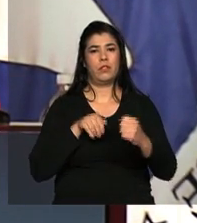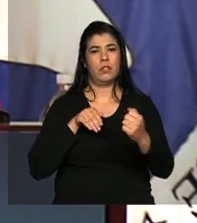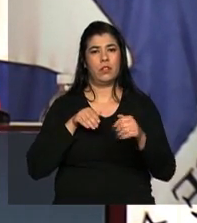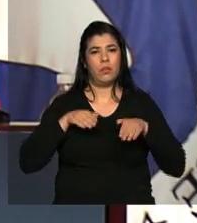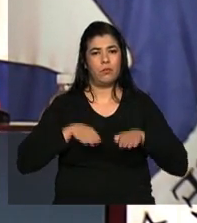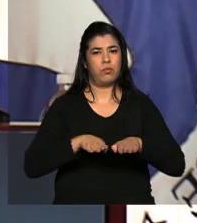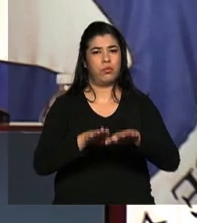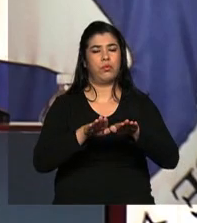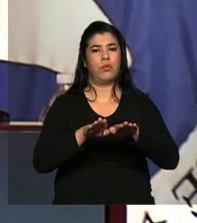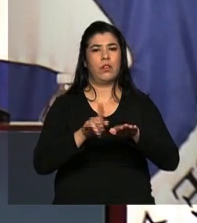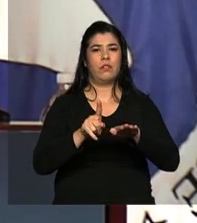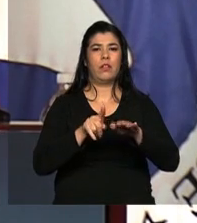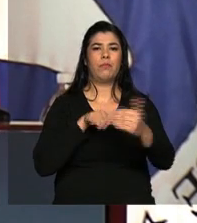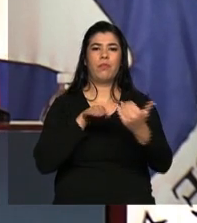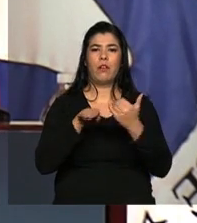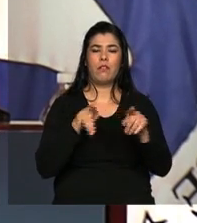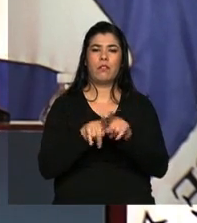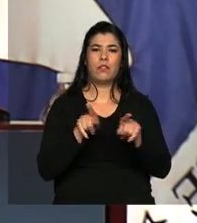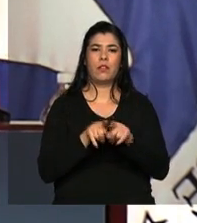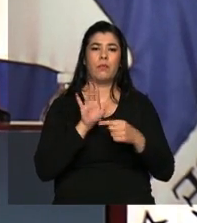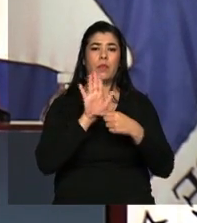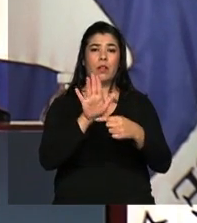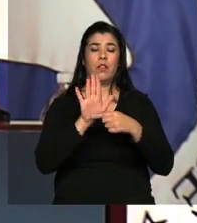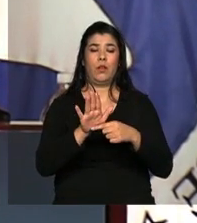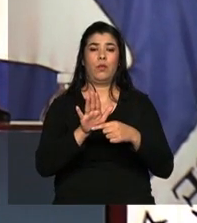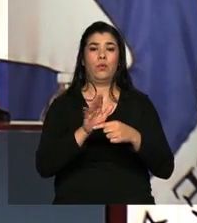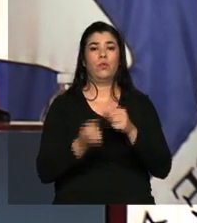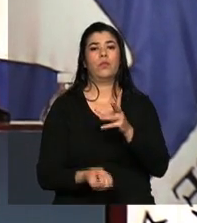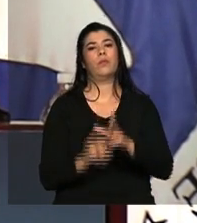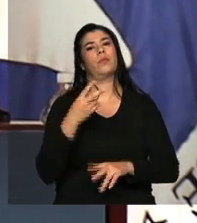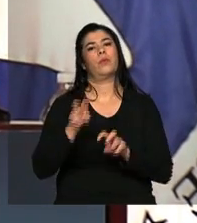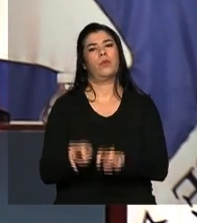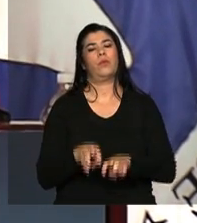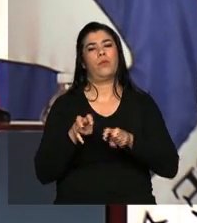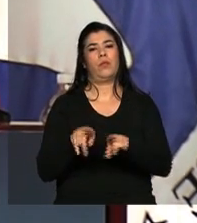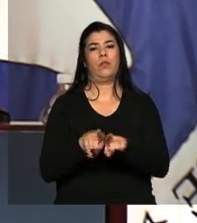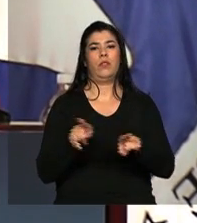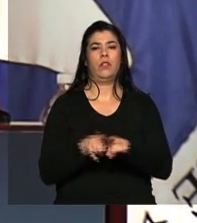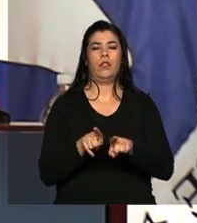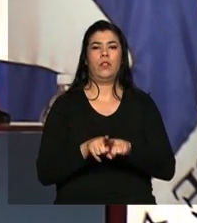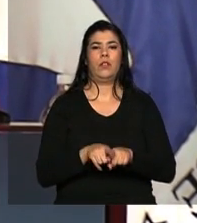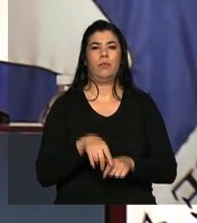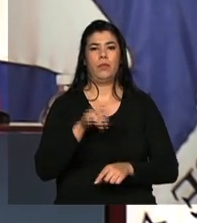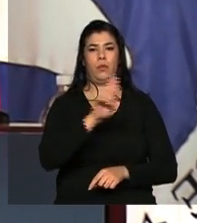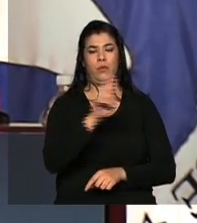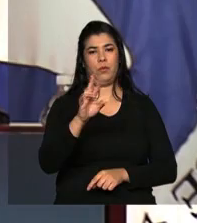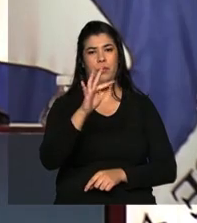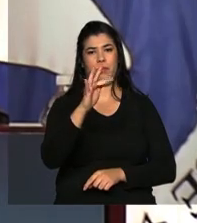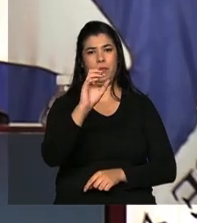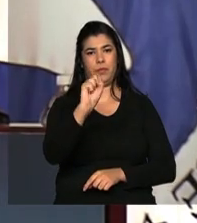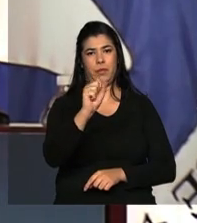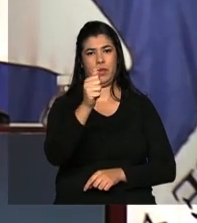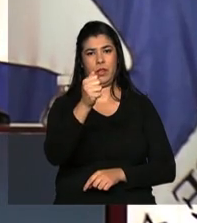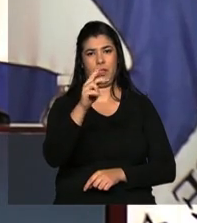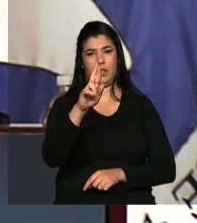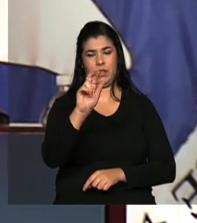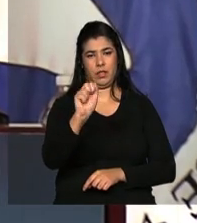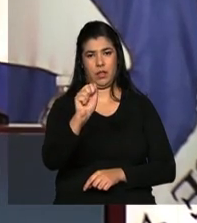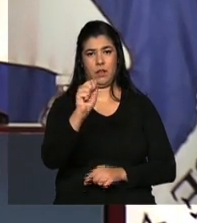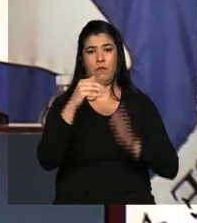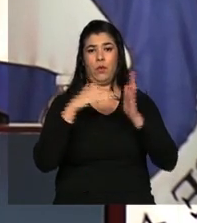industrial agrícola. E vale lembrar ainda que o crescimento da safra agrícola brasileira nos últimos